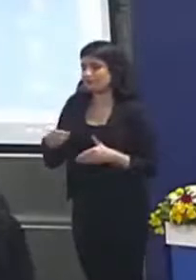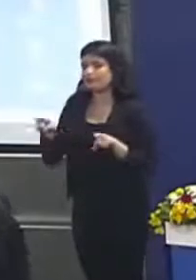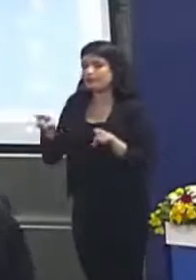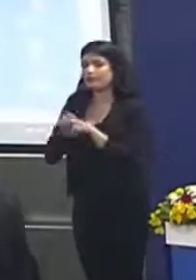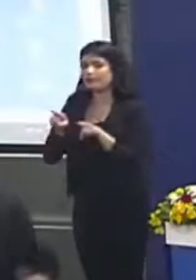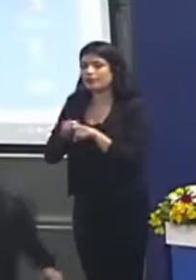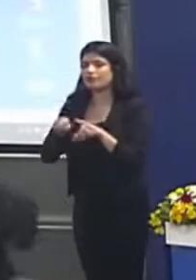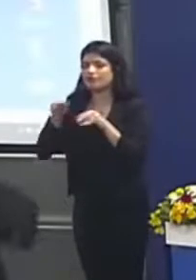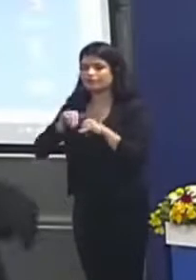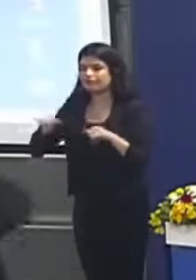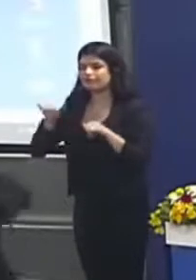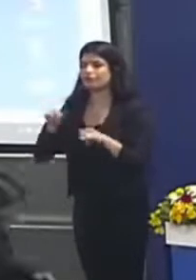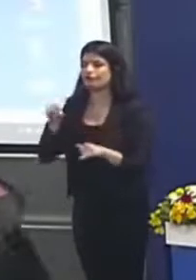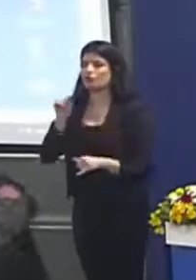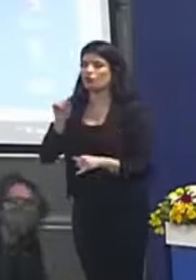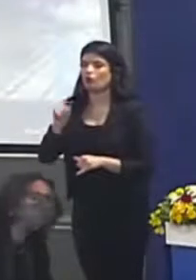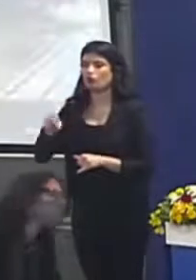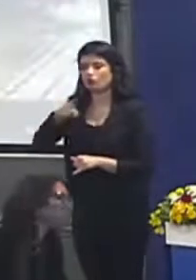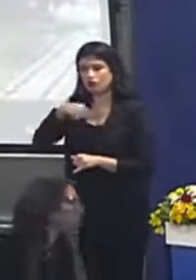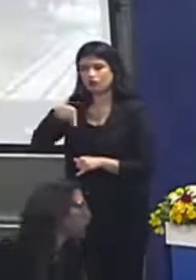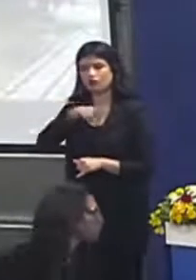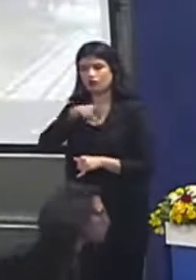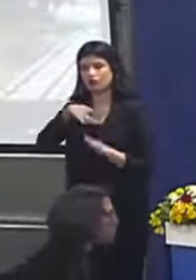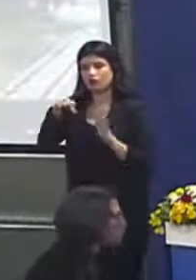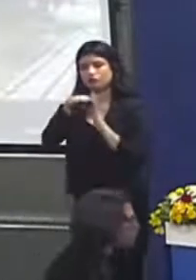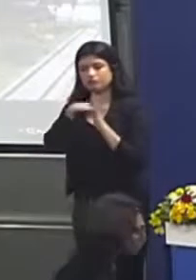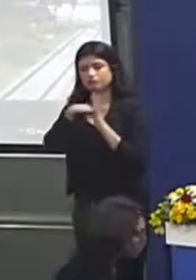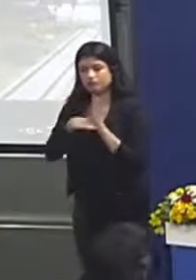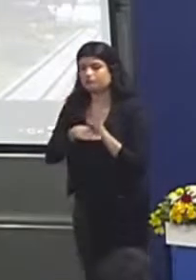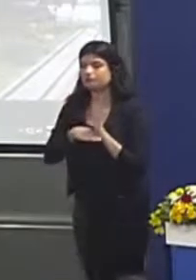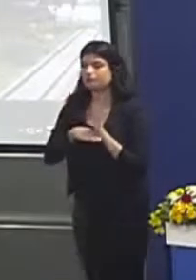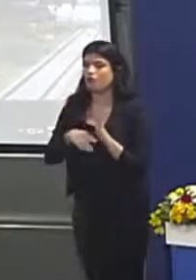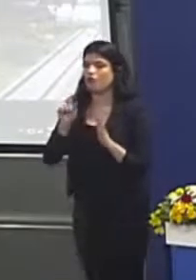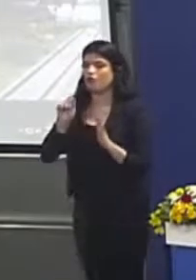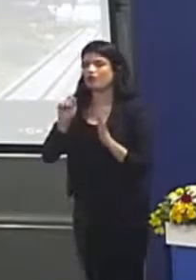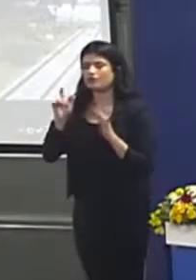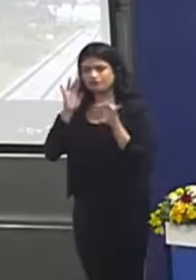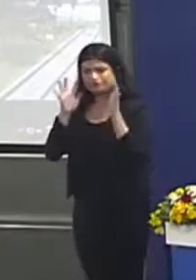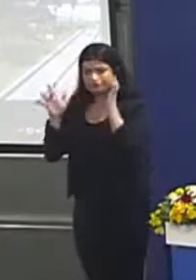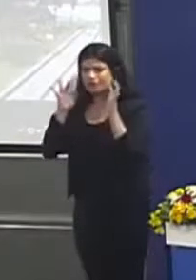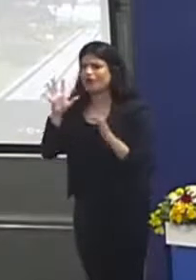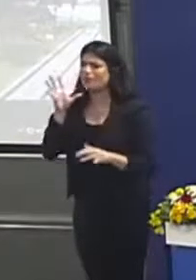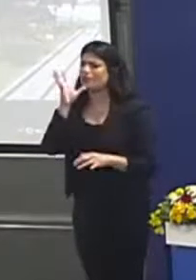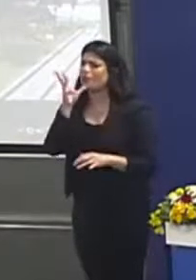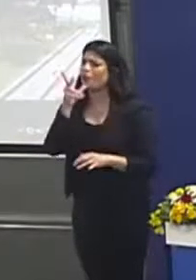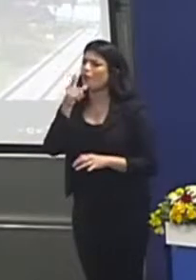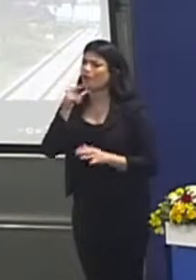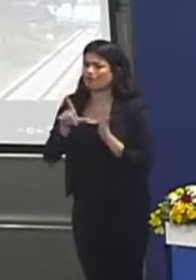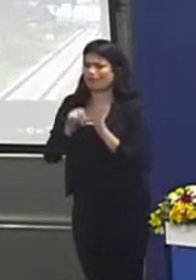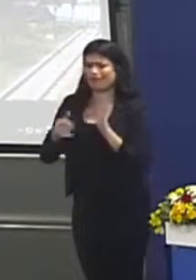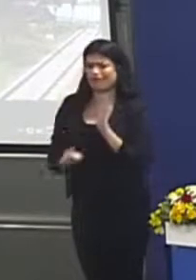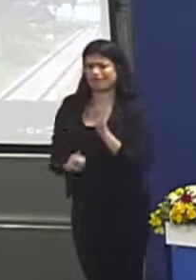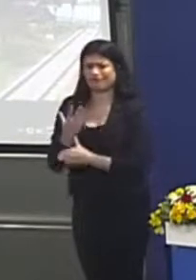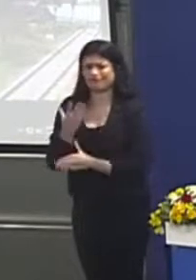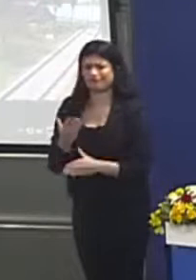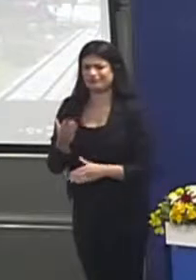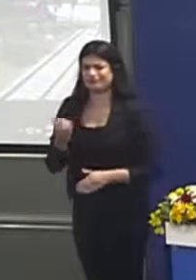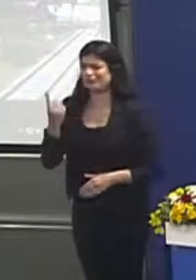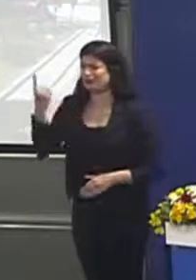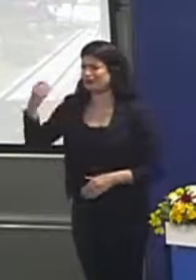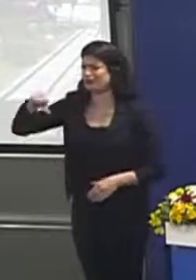que a gente regulamentou tarde demais, né, pensando bem, demorou para regulamentar, né, em 62, gente,